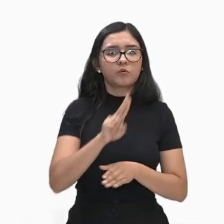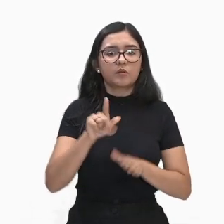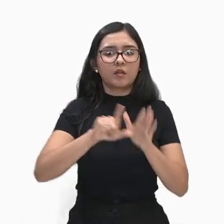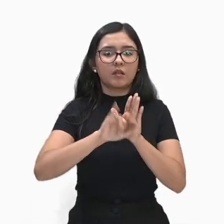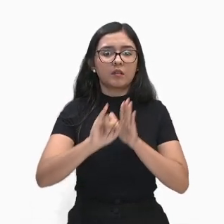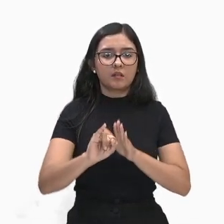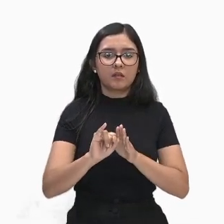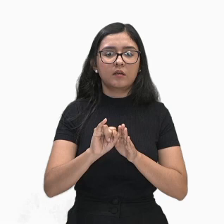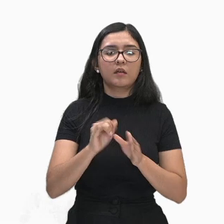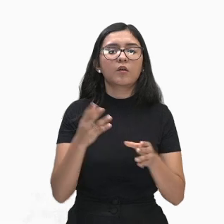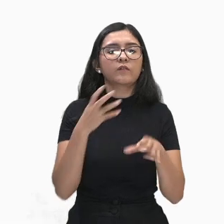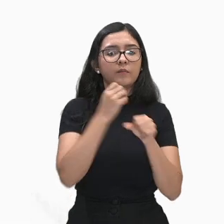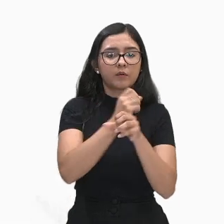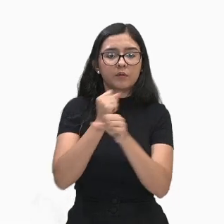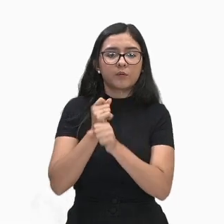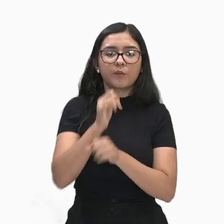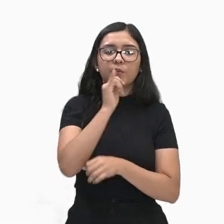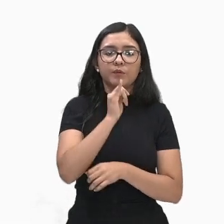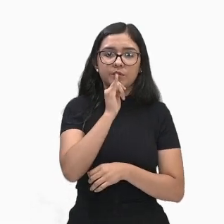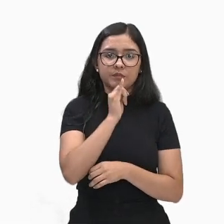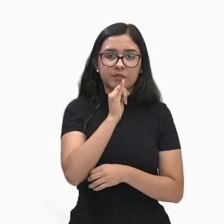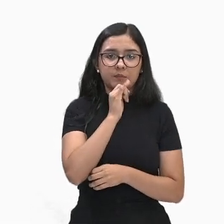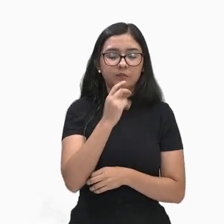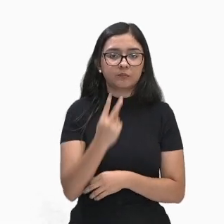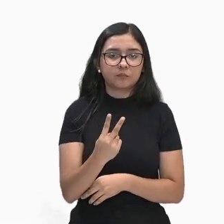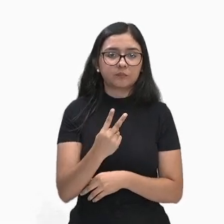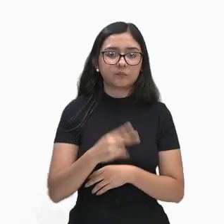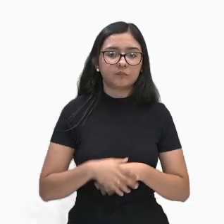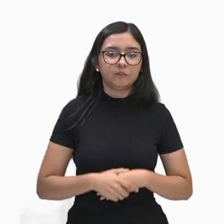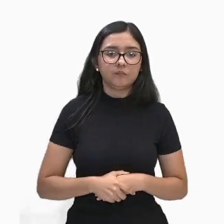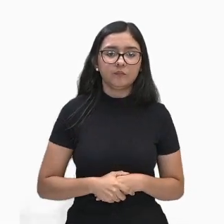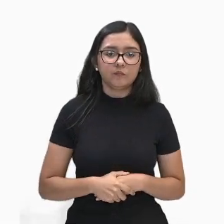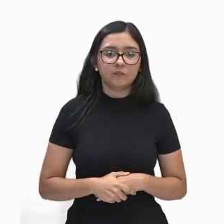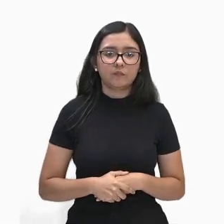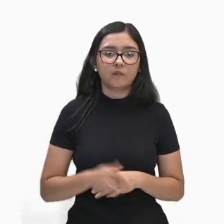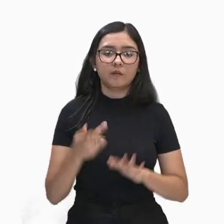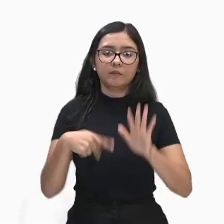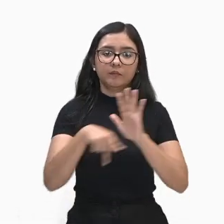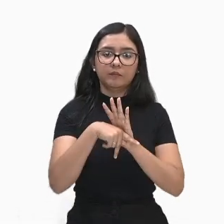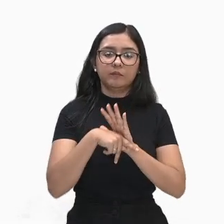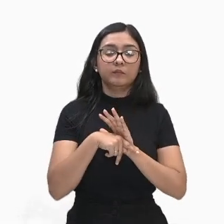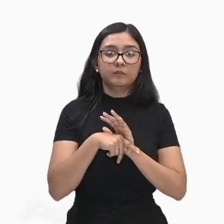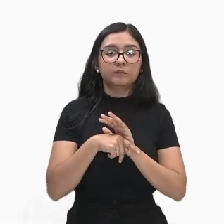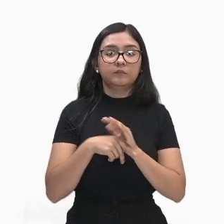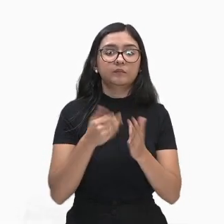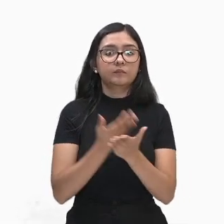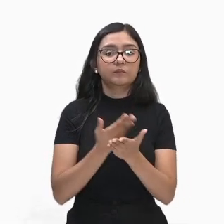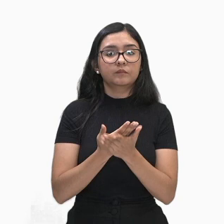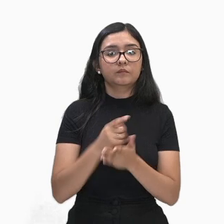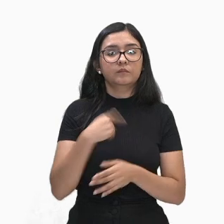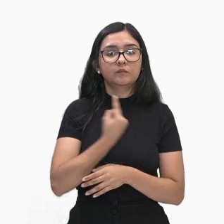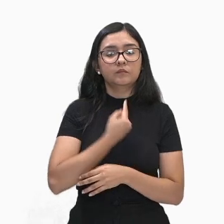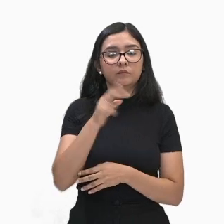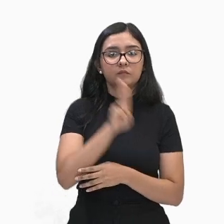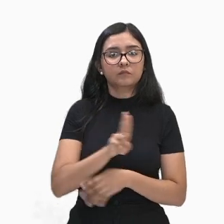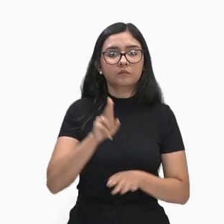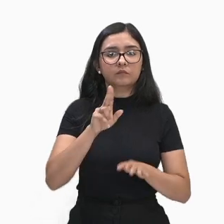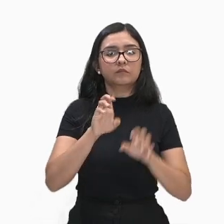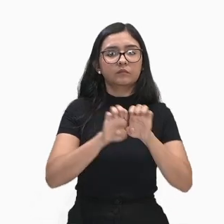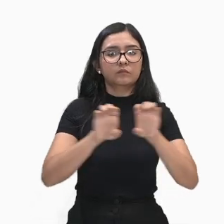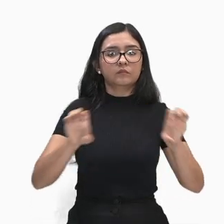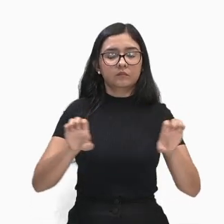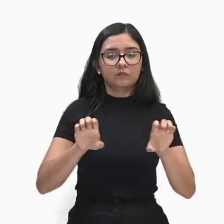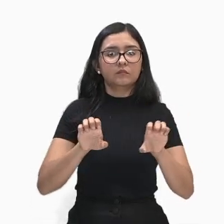aí o nosso exemplo número 2 aqui da aula, para que a gente use essa equação da lei de Coulomb